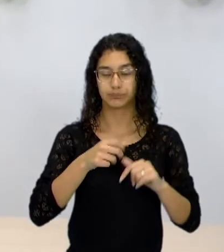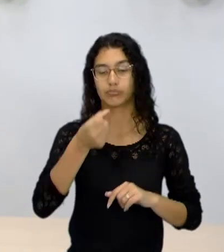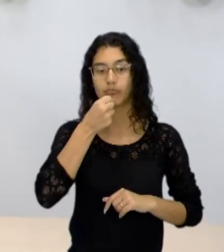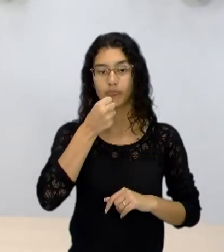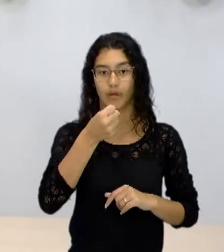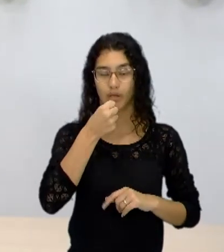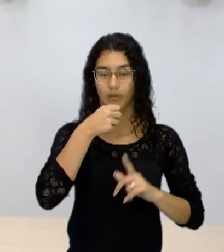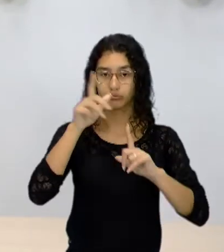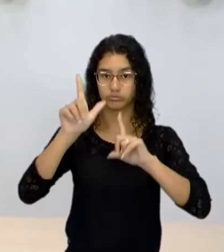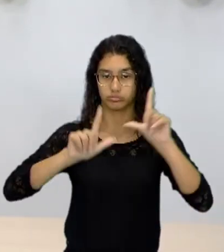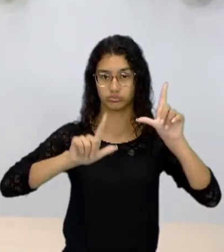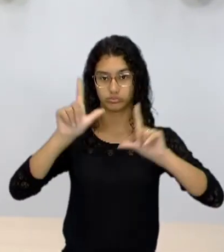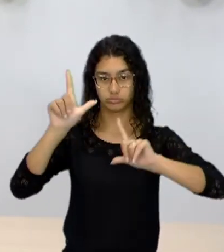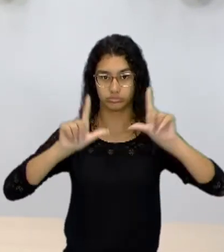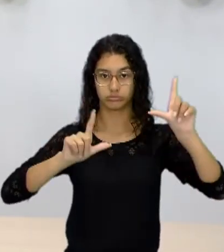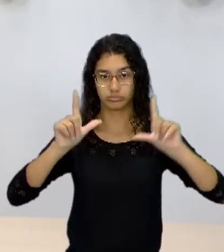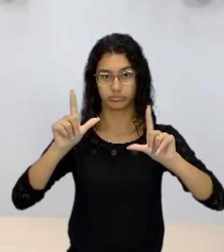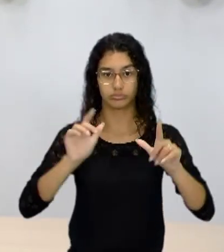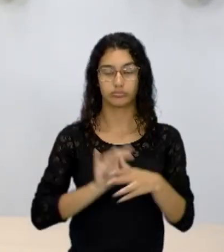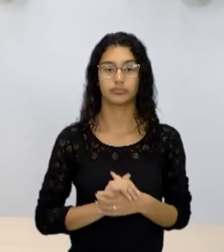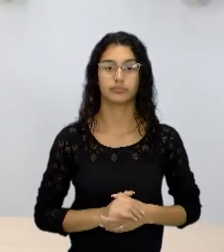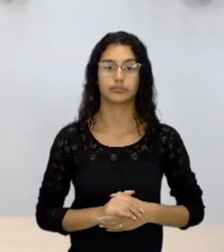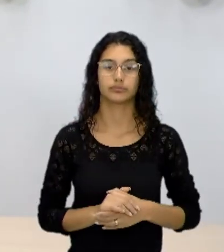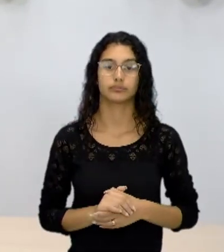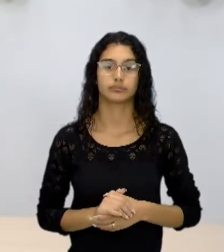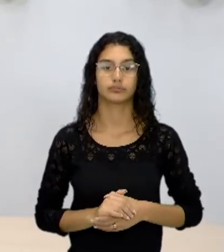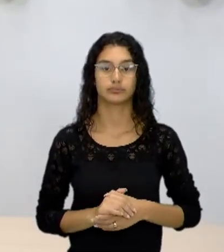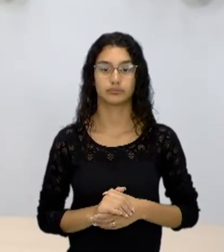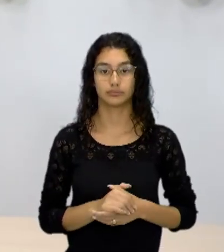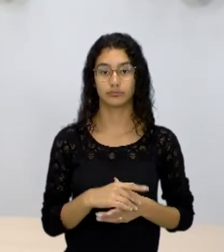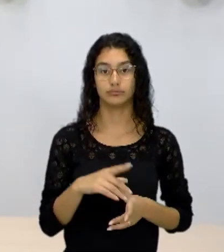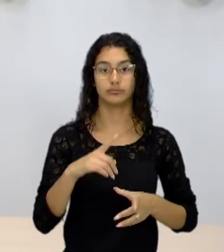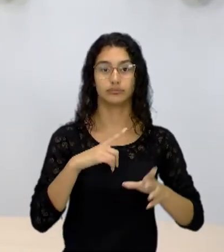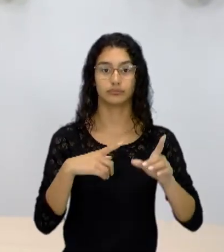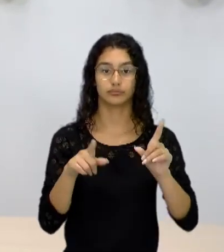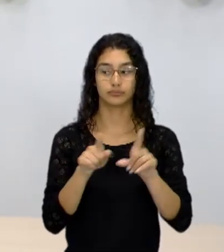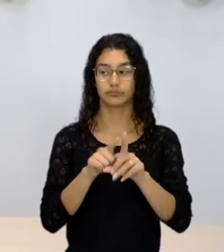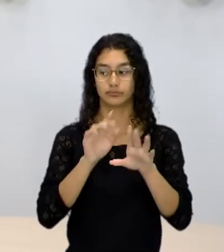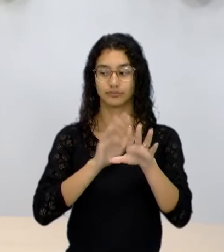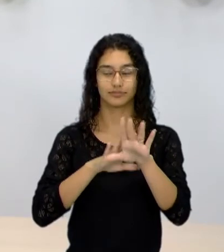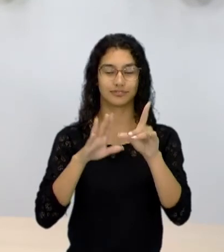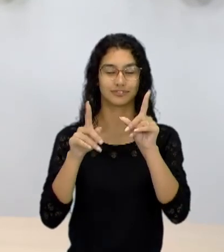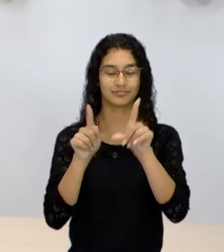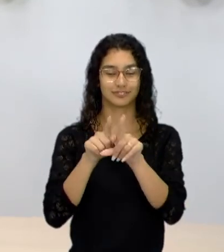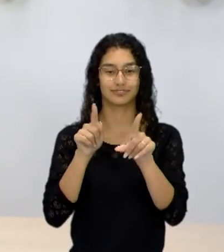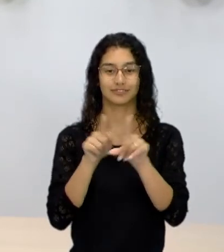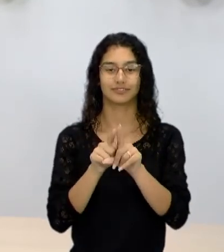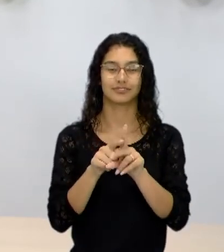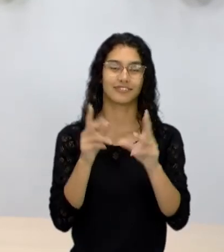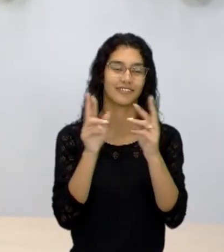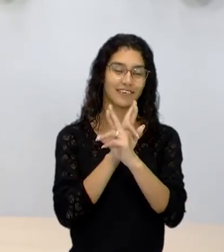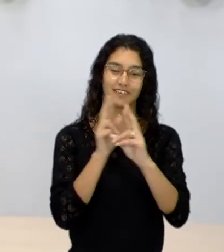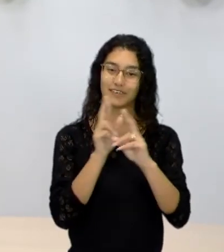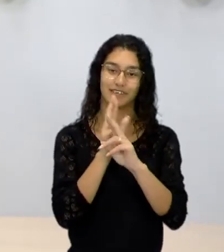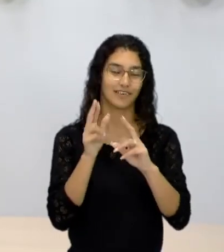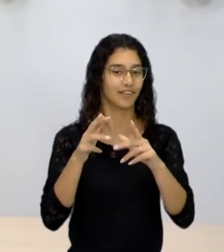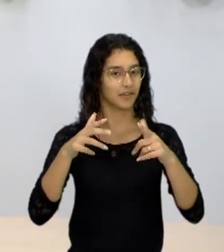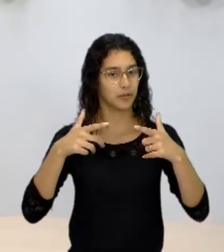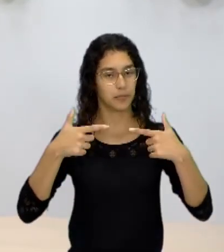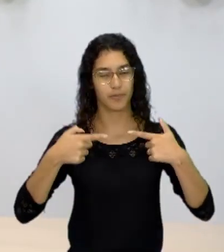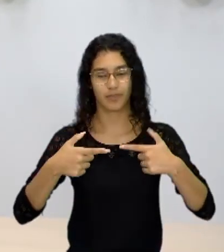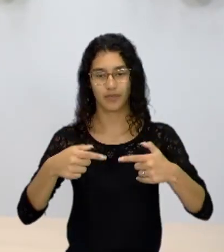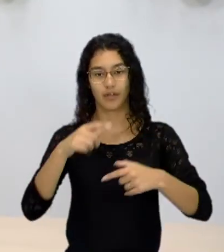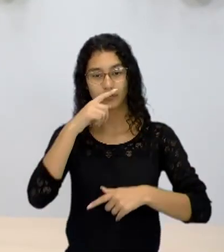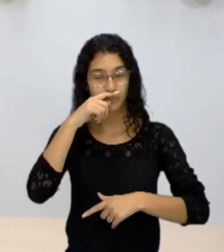de TV em que se trata de um assunto relacionado à guerra da Ucrânia. E qual que é o